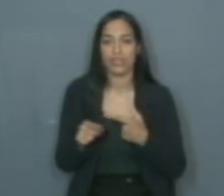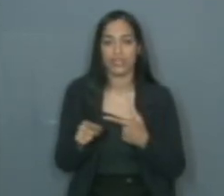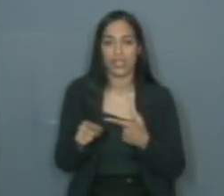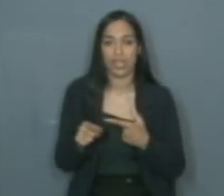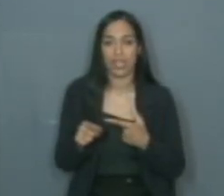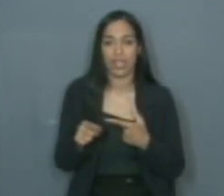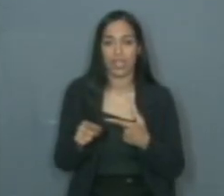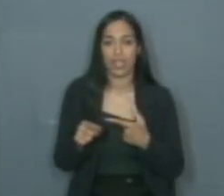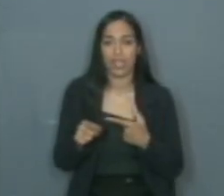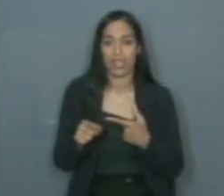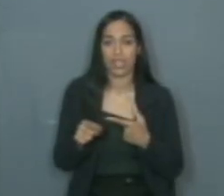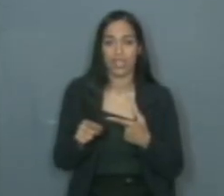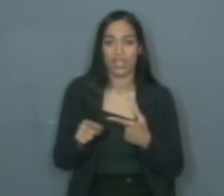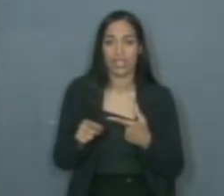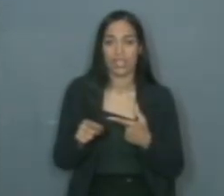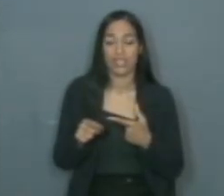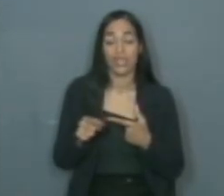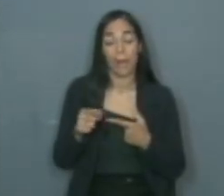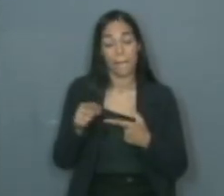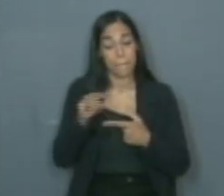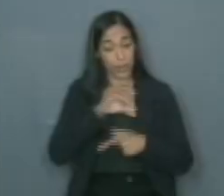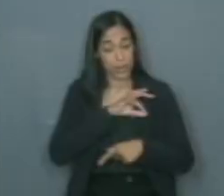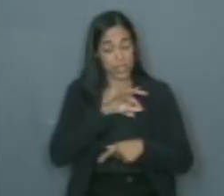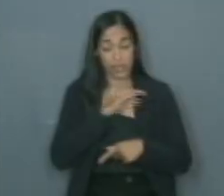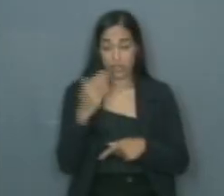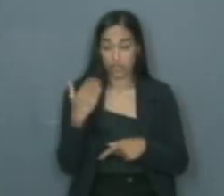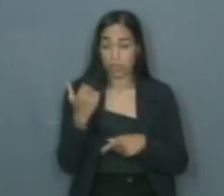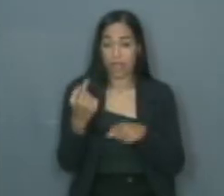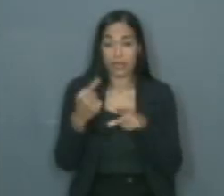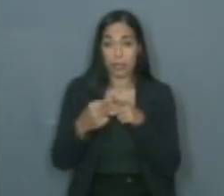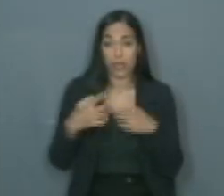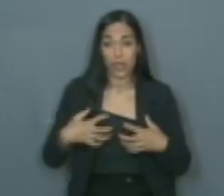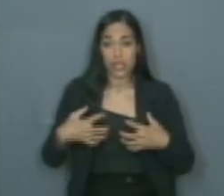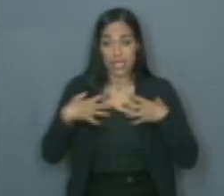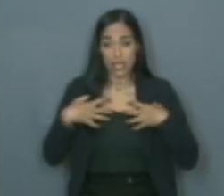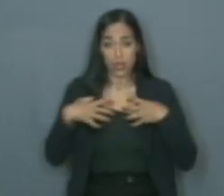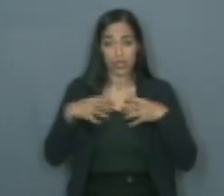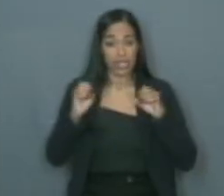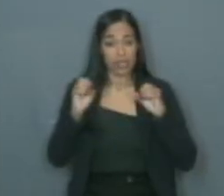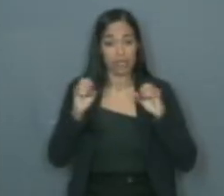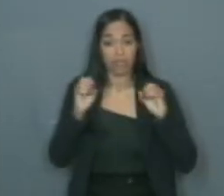pela janela, e a polícia foi chamada. Quer dizer, aonde é que vai